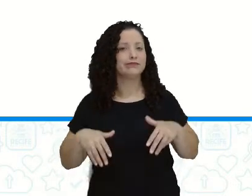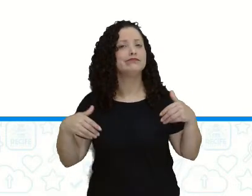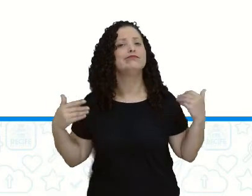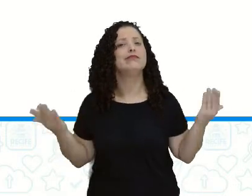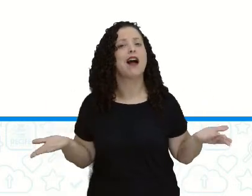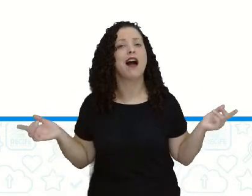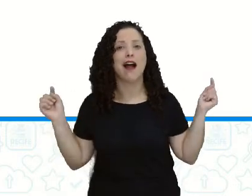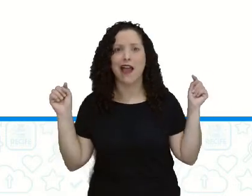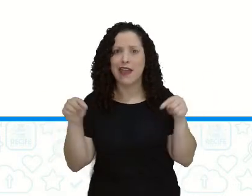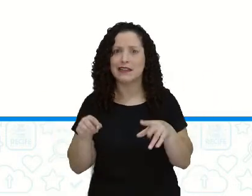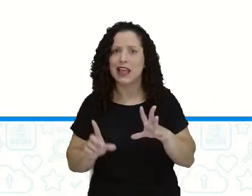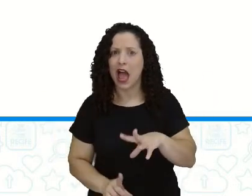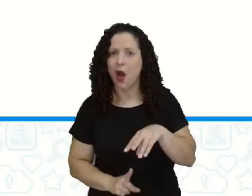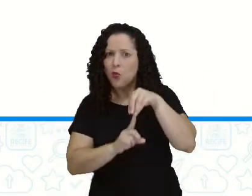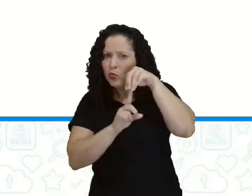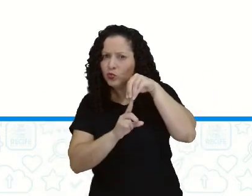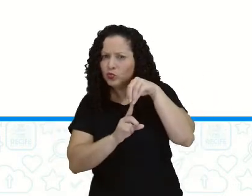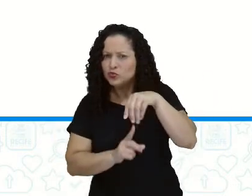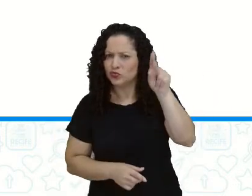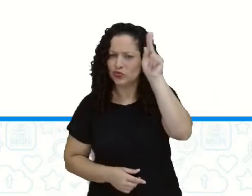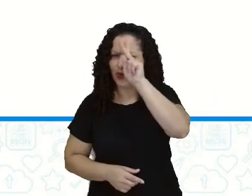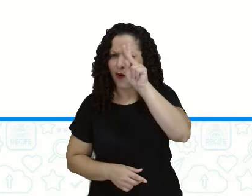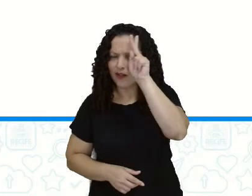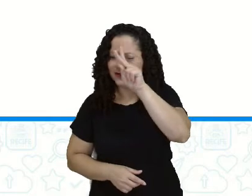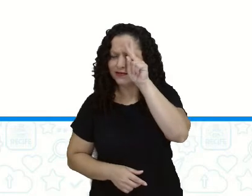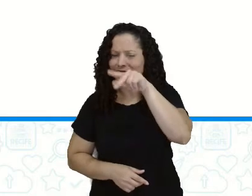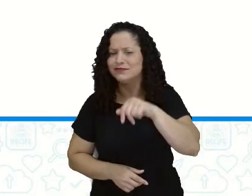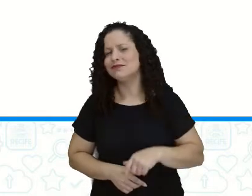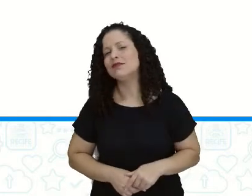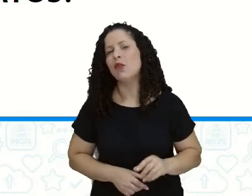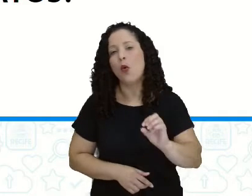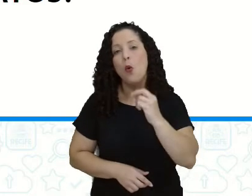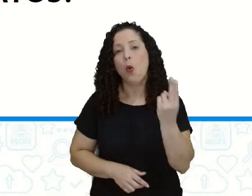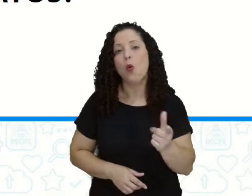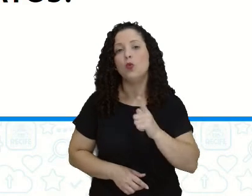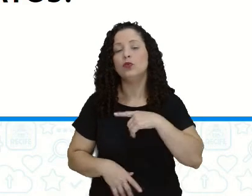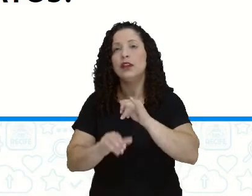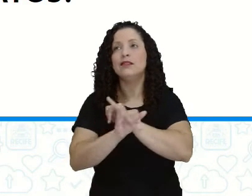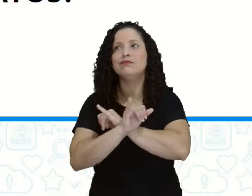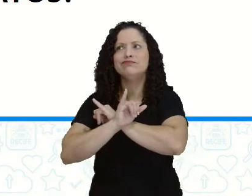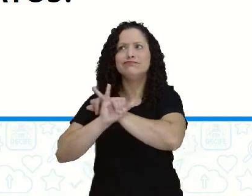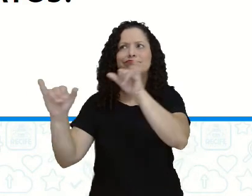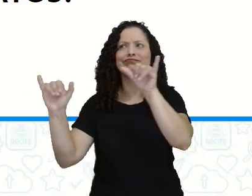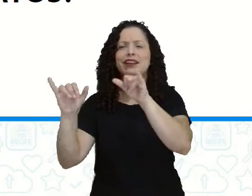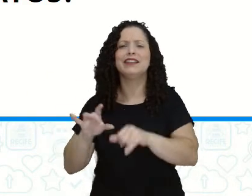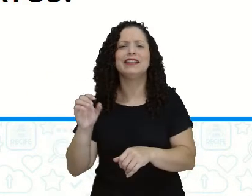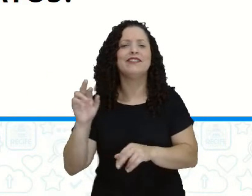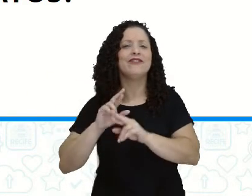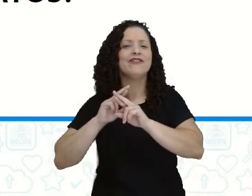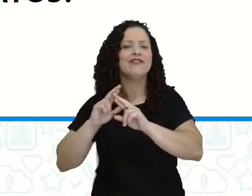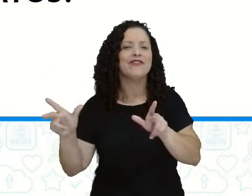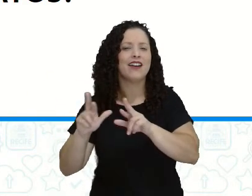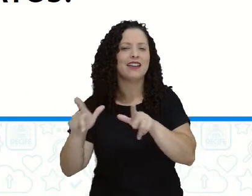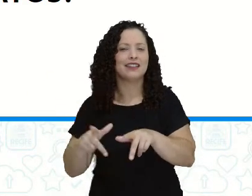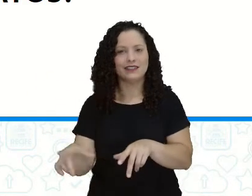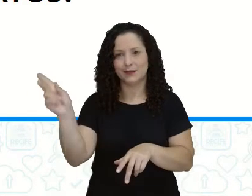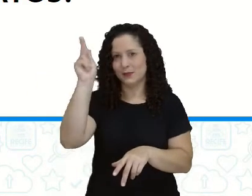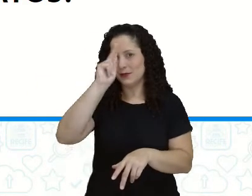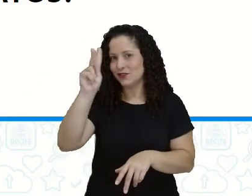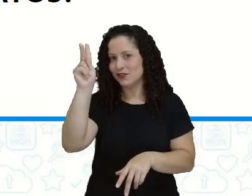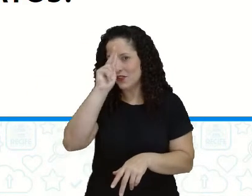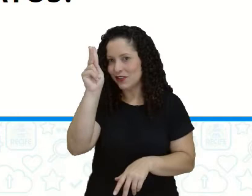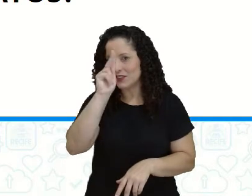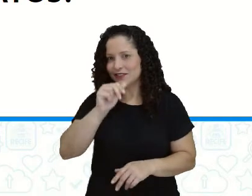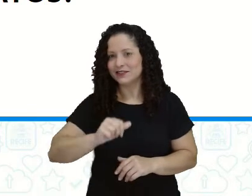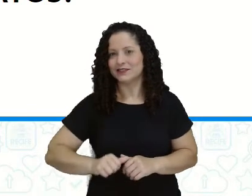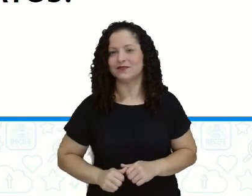a única versão dos fatos? Ou será que existe uma outra história para essa história dos 3 porquinhos, não